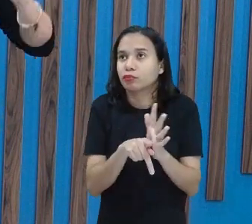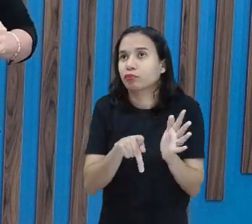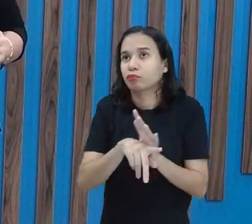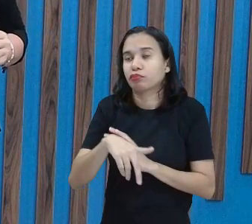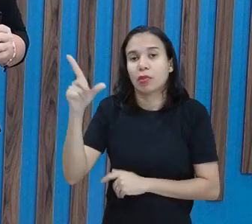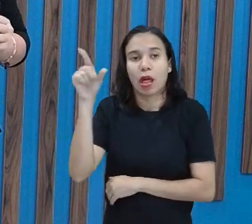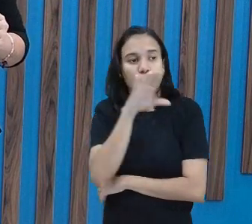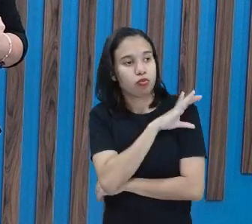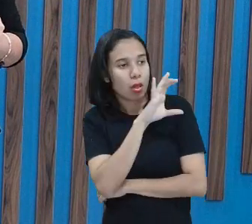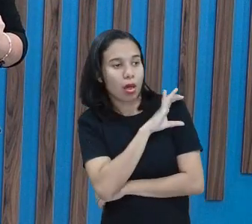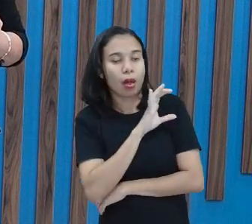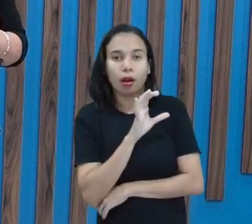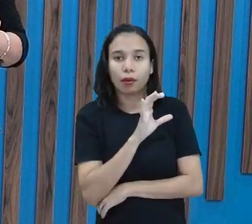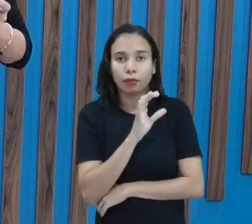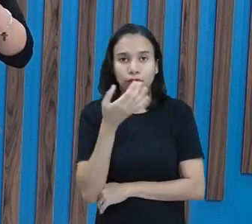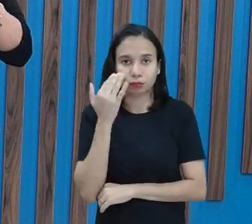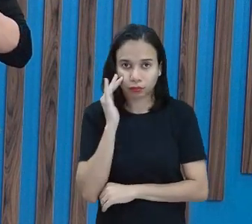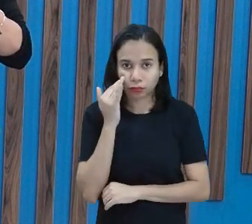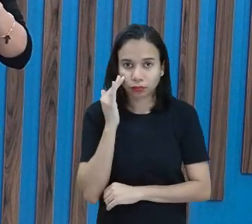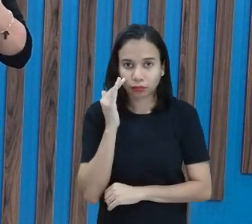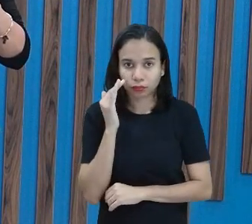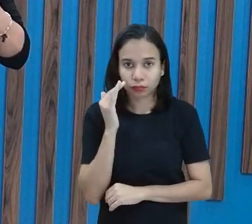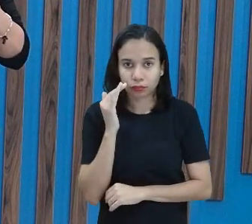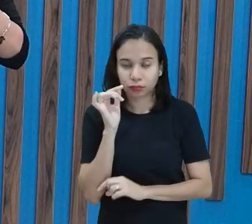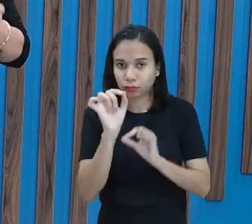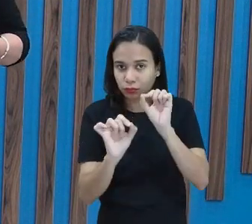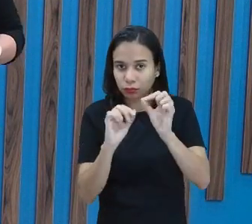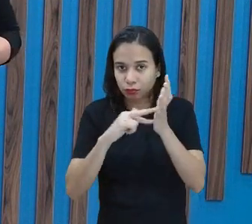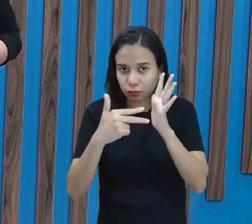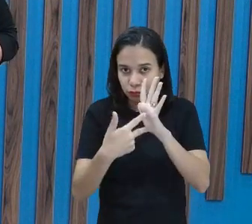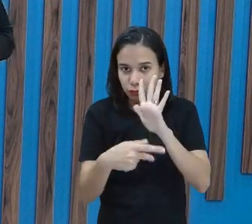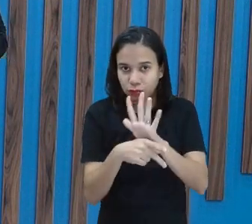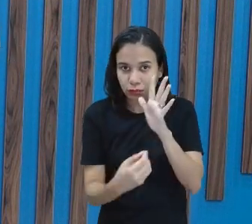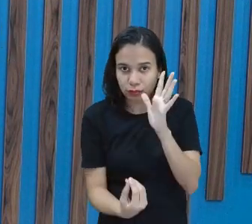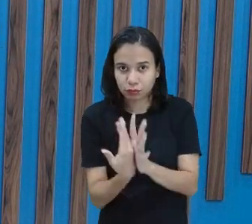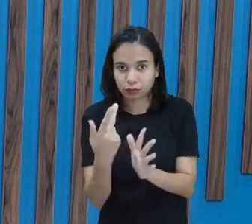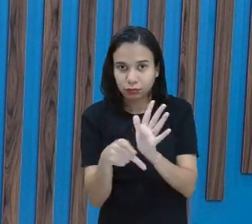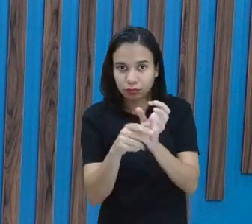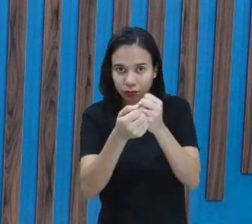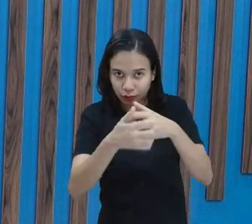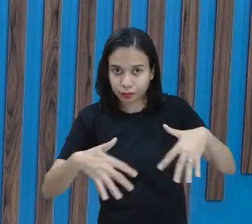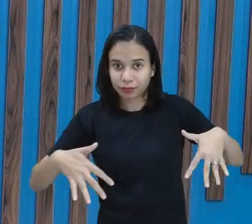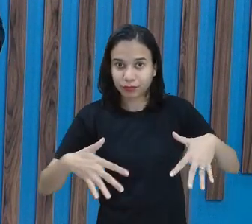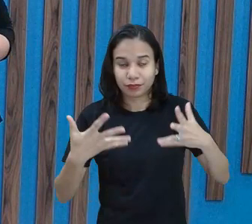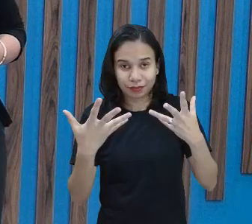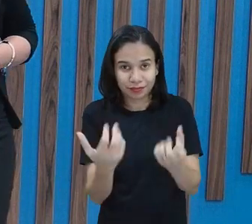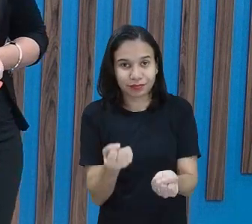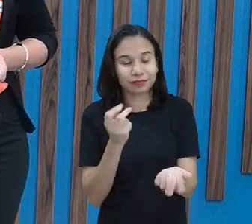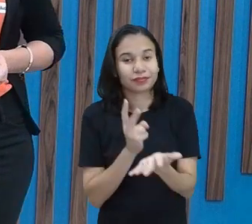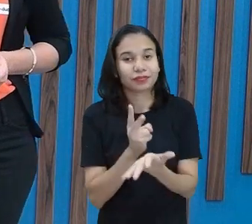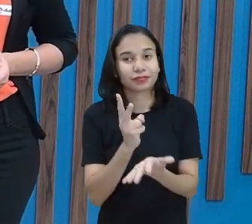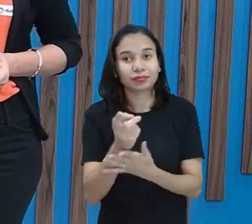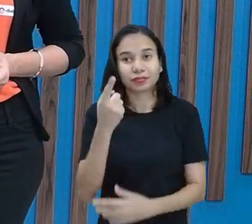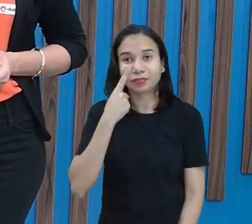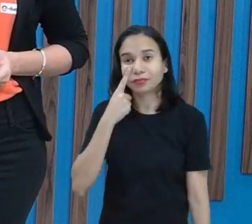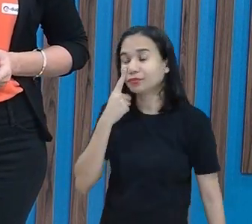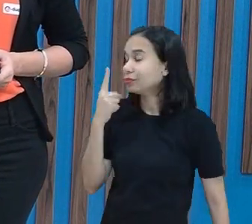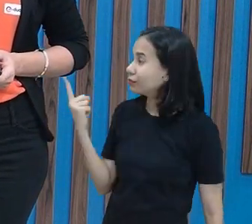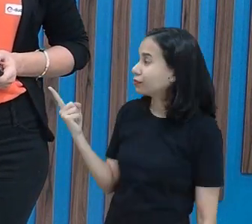no Canadá. Entenderam o que significa fenômeno da natureza? Vamos lá, continuando. Olha